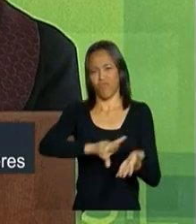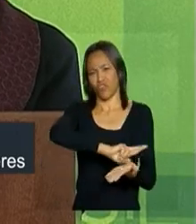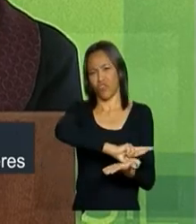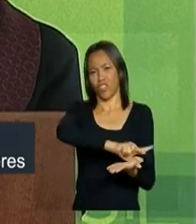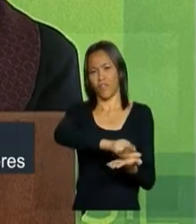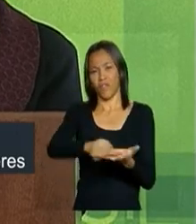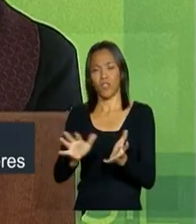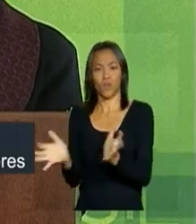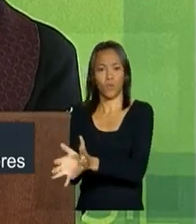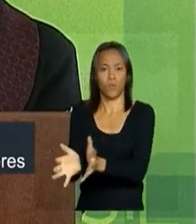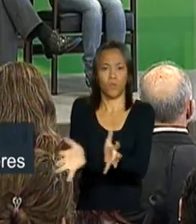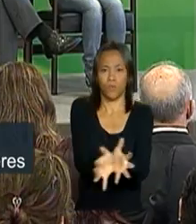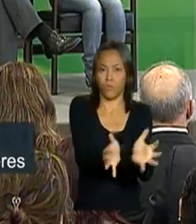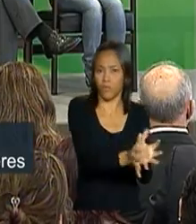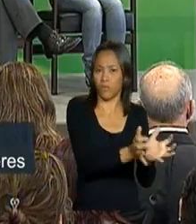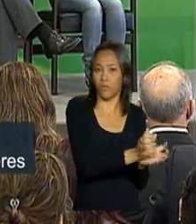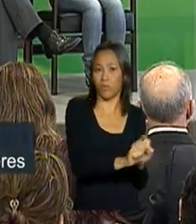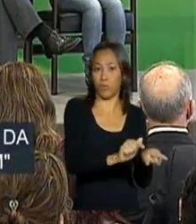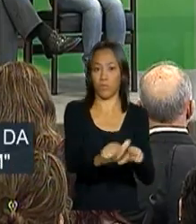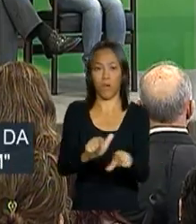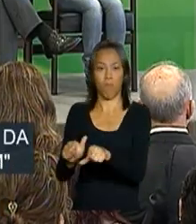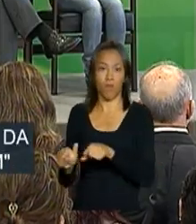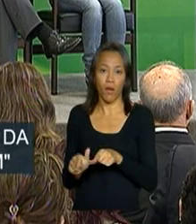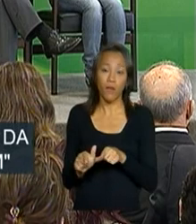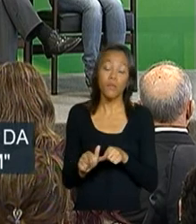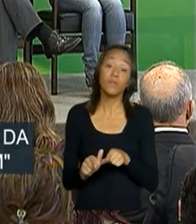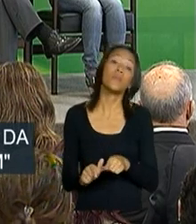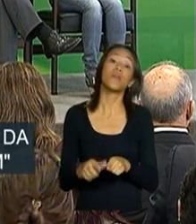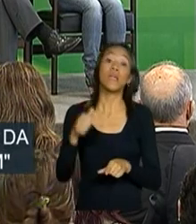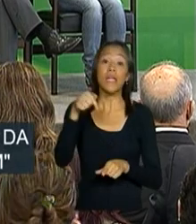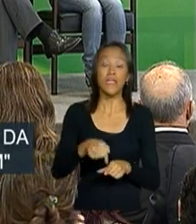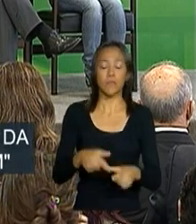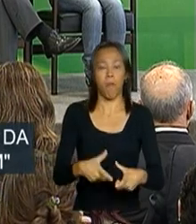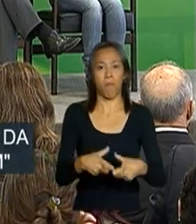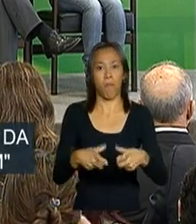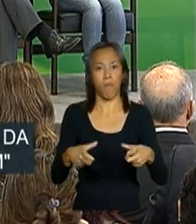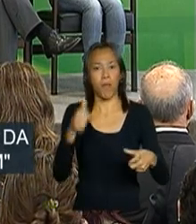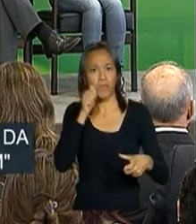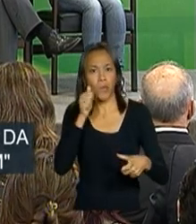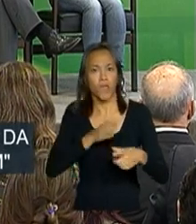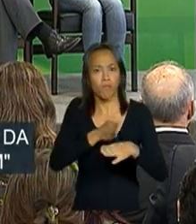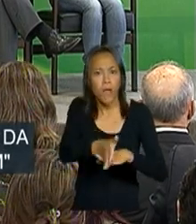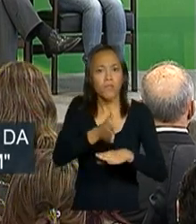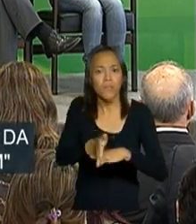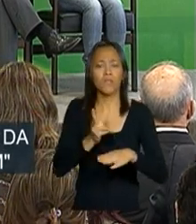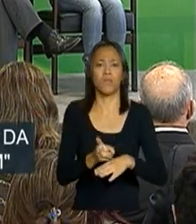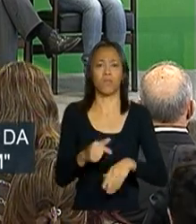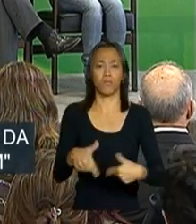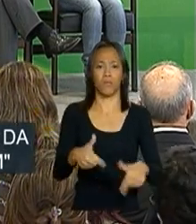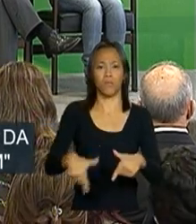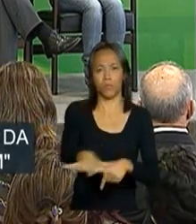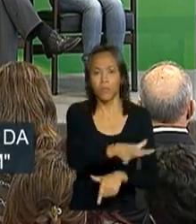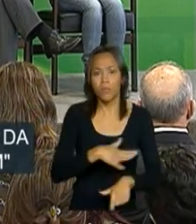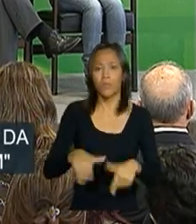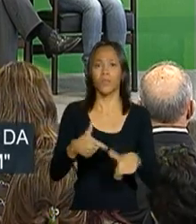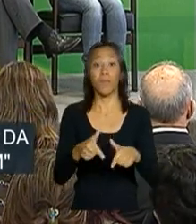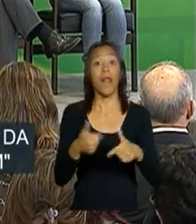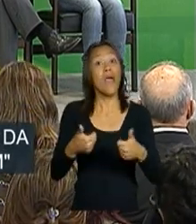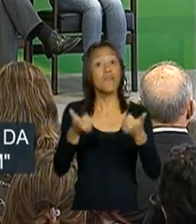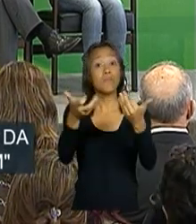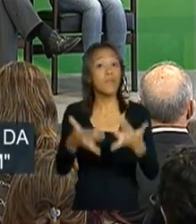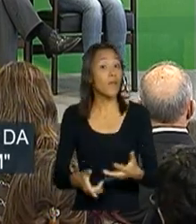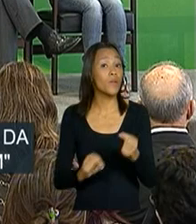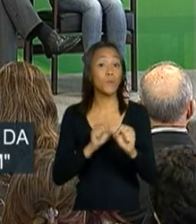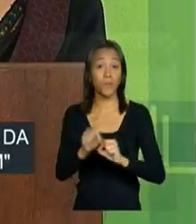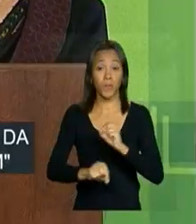diferentes mundos do trabalho e se concentre no crescimento da participação feminina é explicado por uma